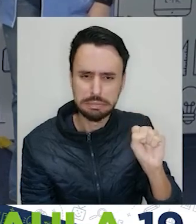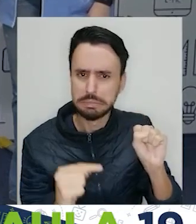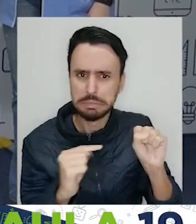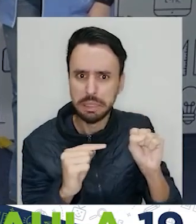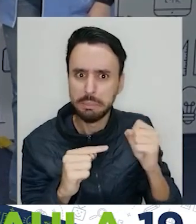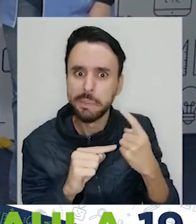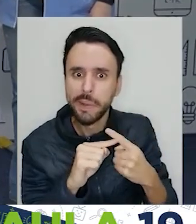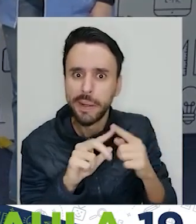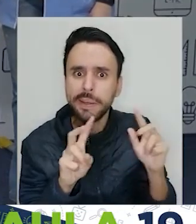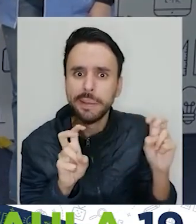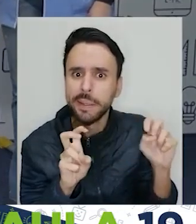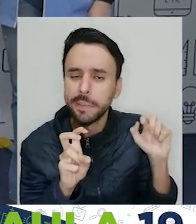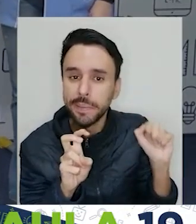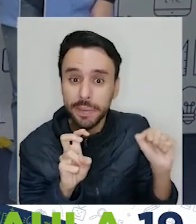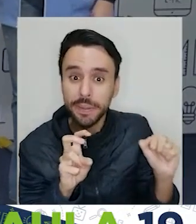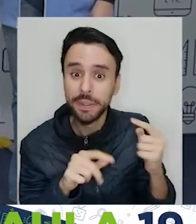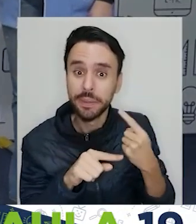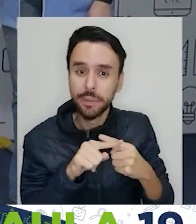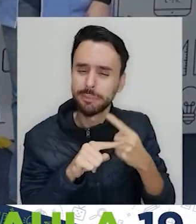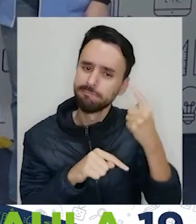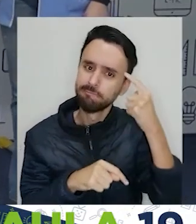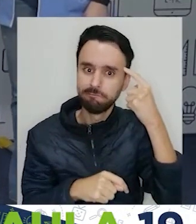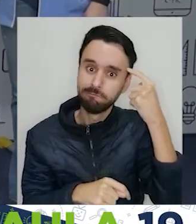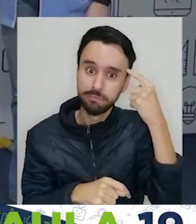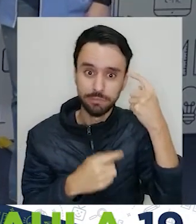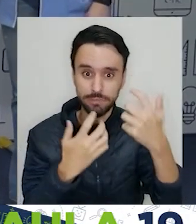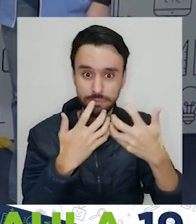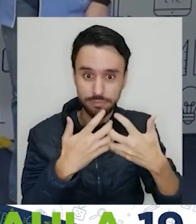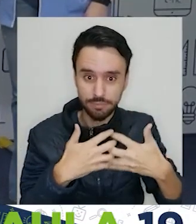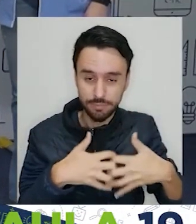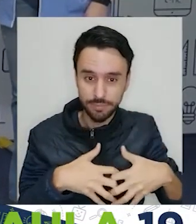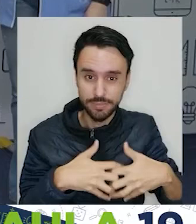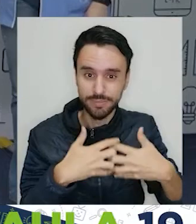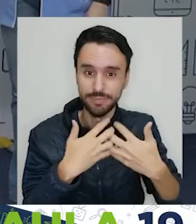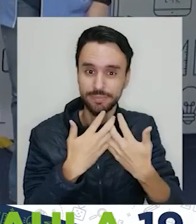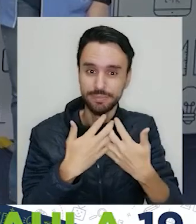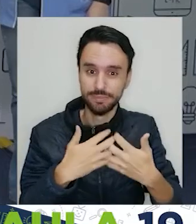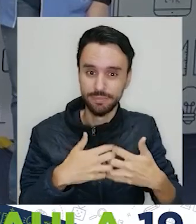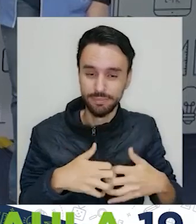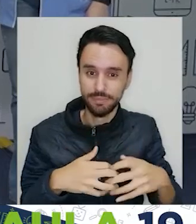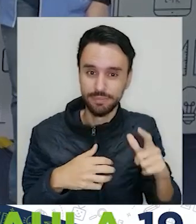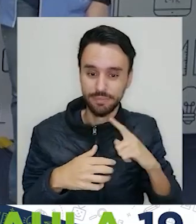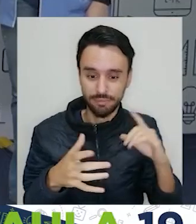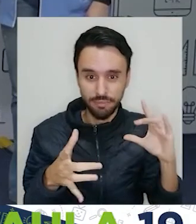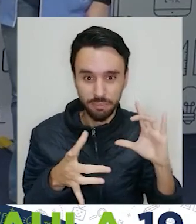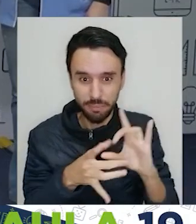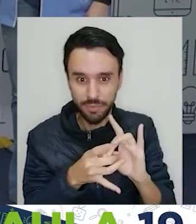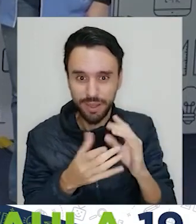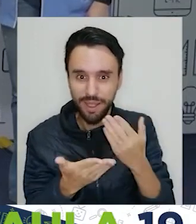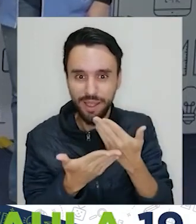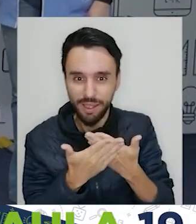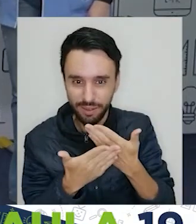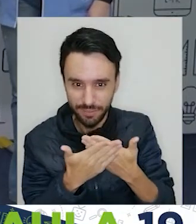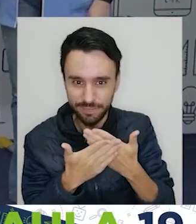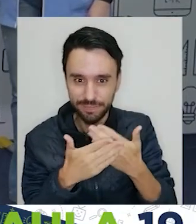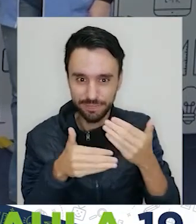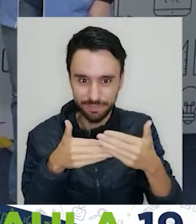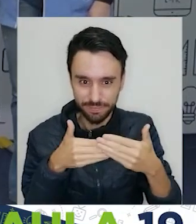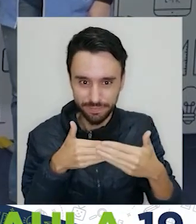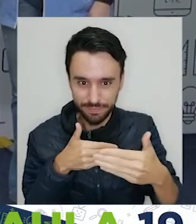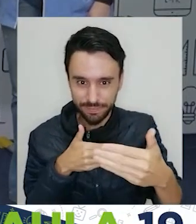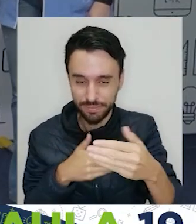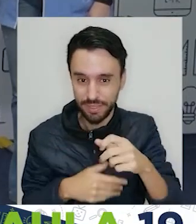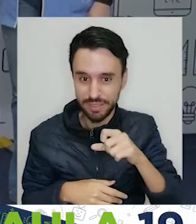temos aqui um dado e nós vamos pensar no que nós acabamos de falar na nossa aula. Quando a gente